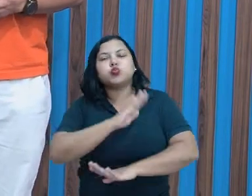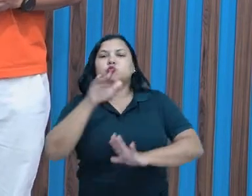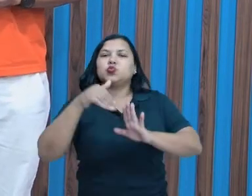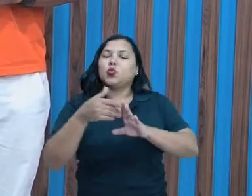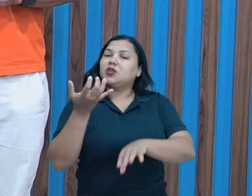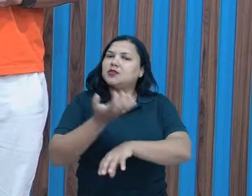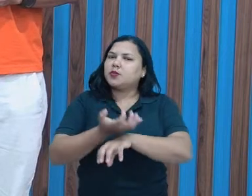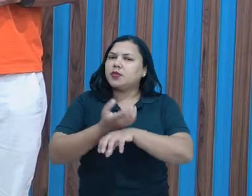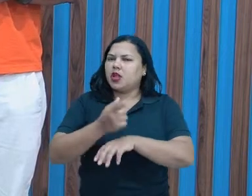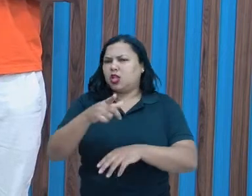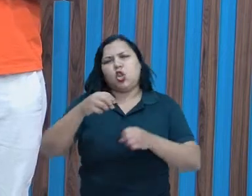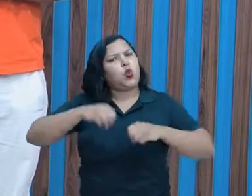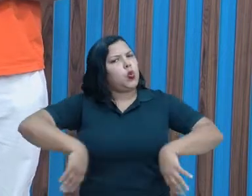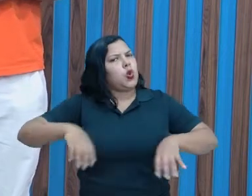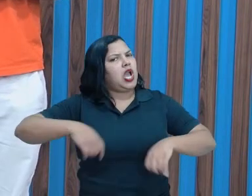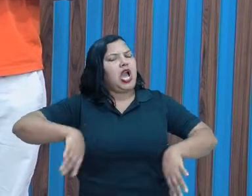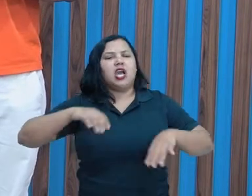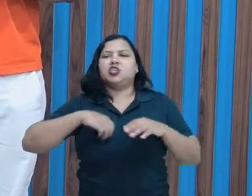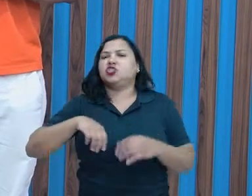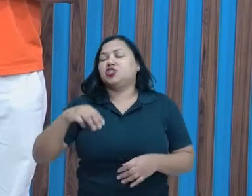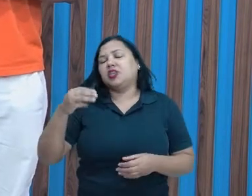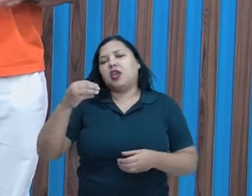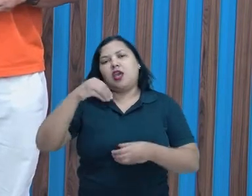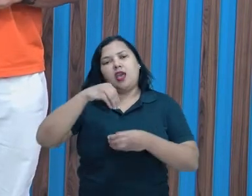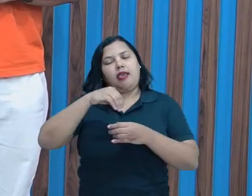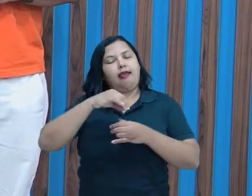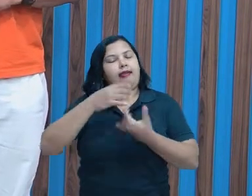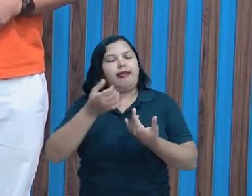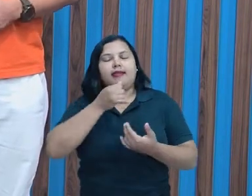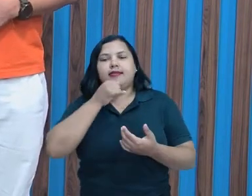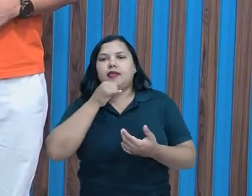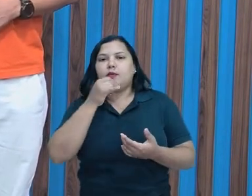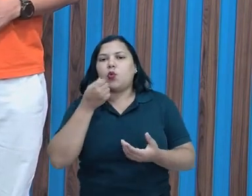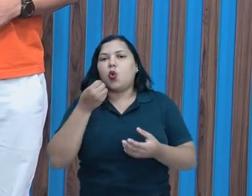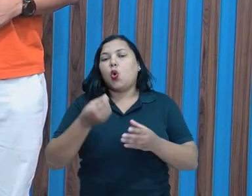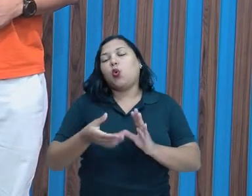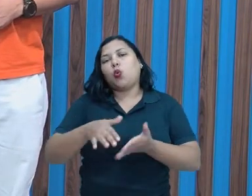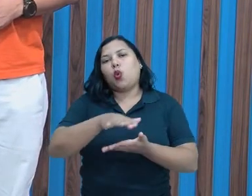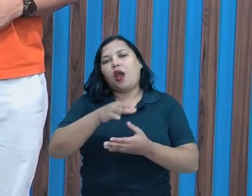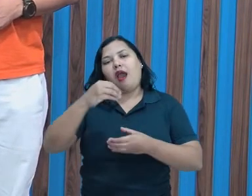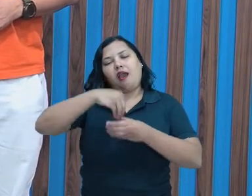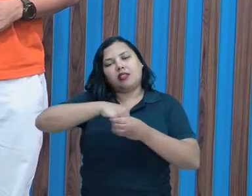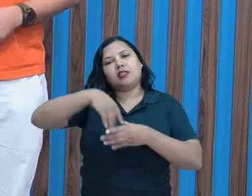memória. Você pode estar ao vivo com a gente, interagindo, mandando dúvidas, através